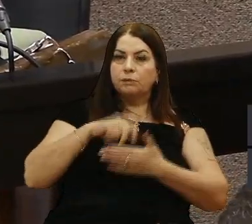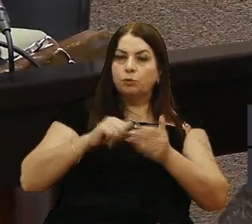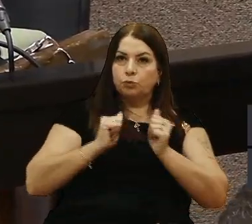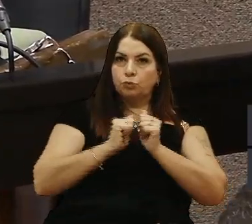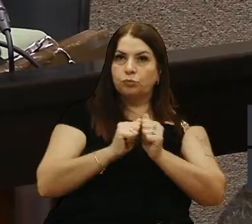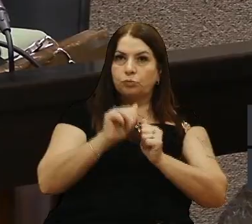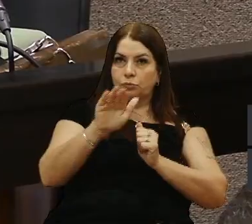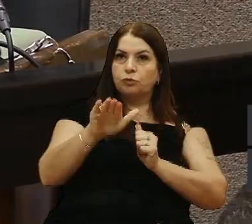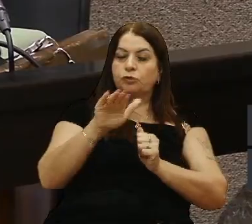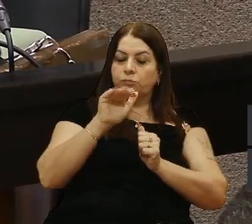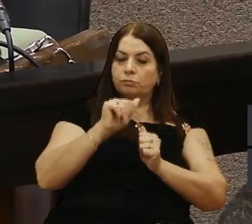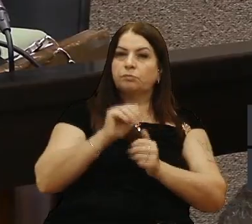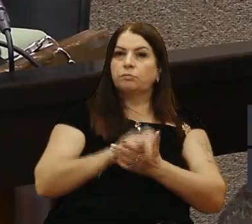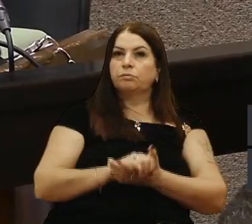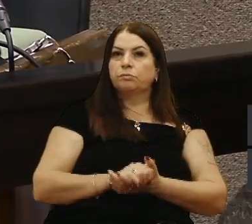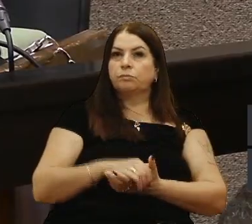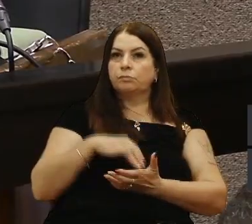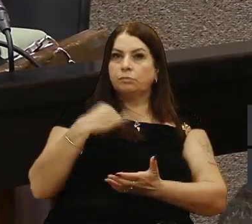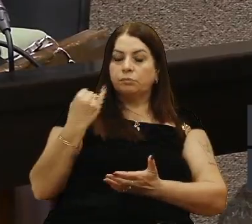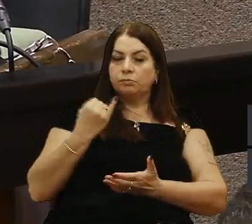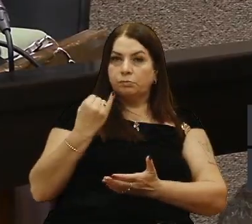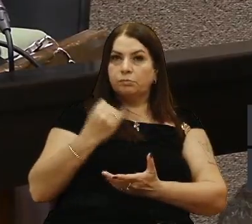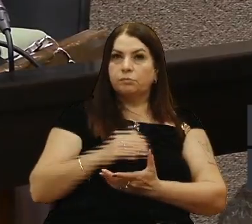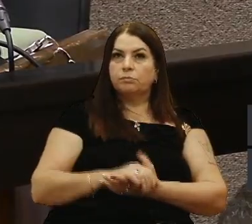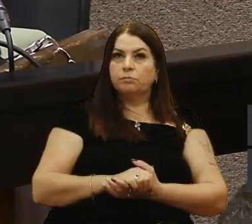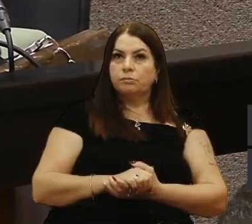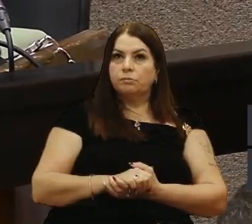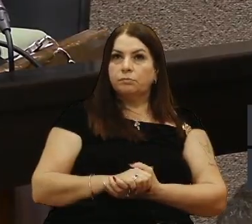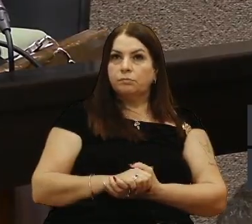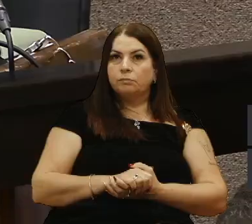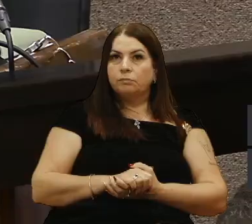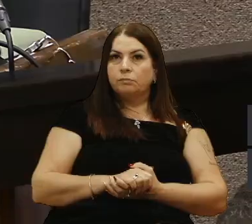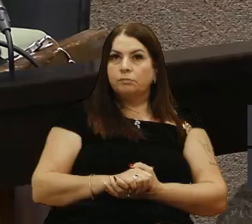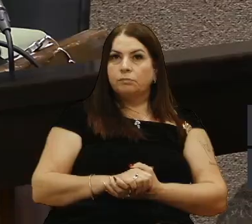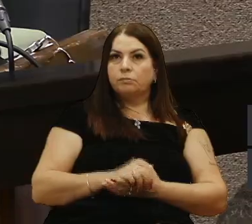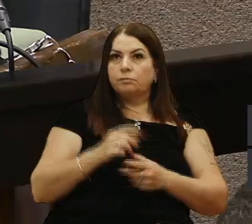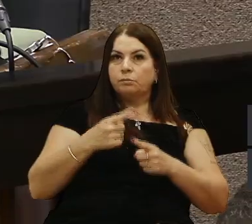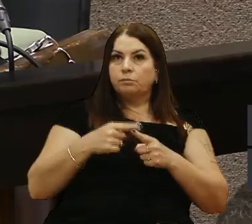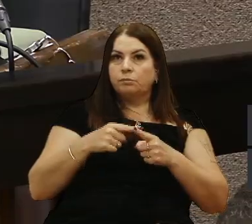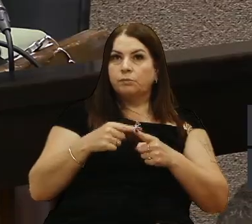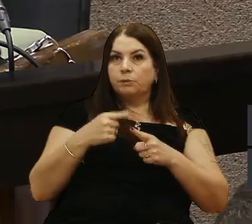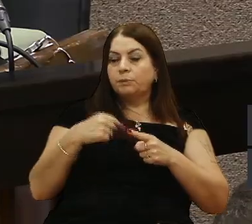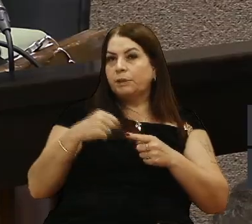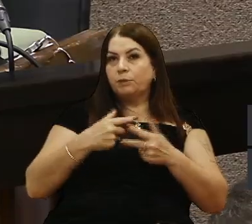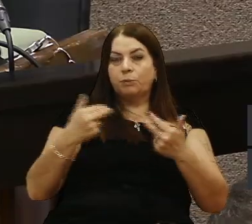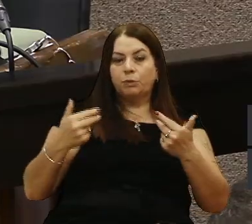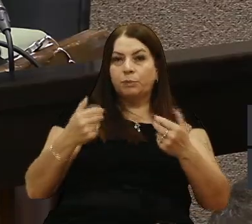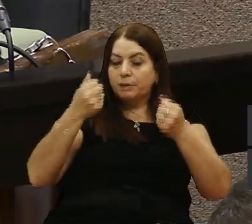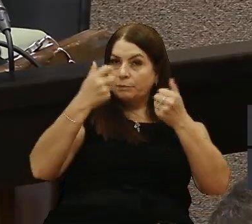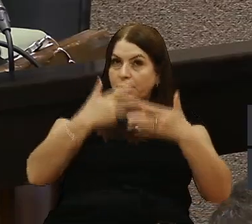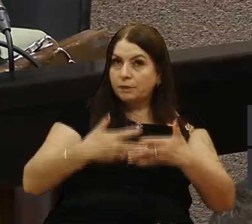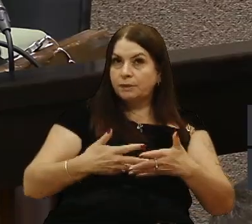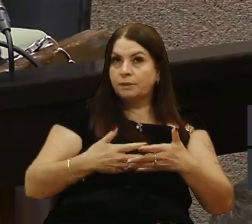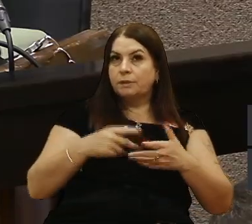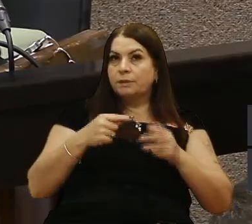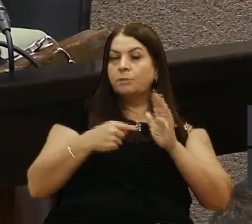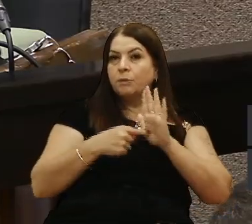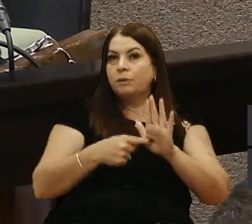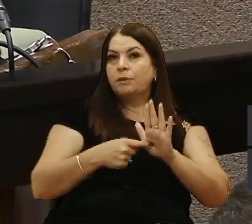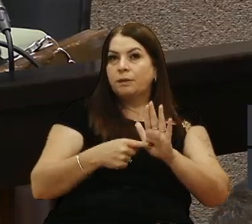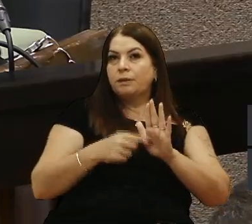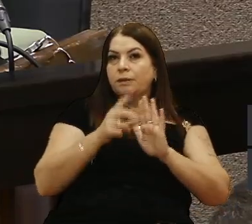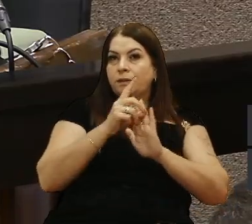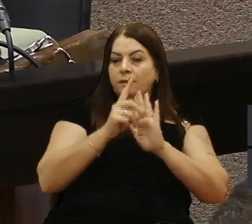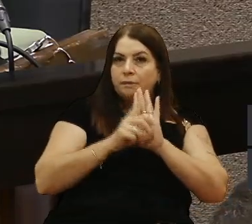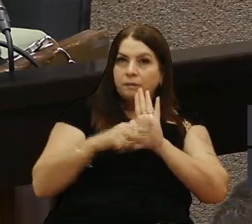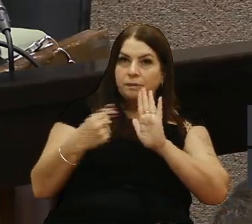essa convocação, né? Importante. Por quê? Porque a gente precisa de algumas explicações. A gente trouxe a questão do